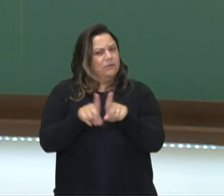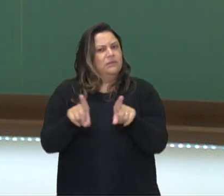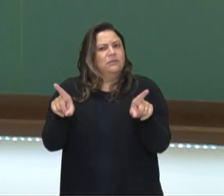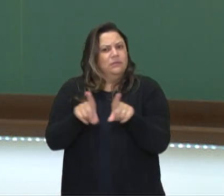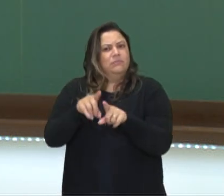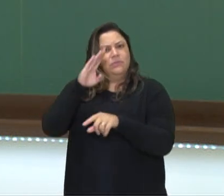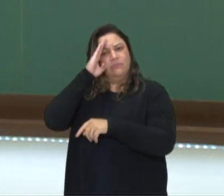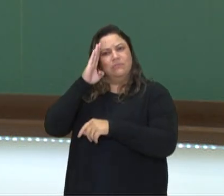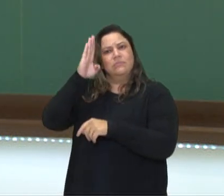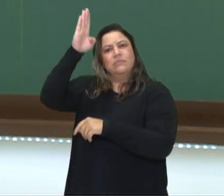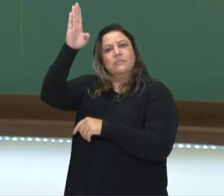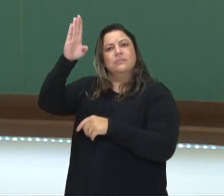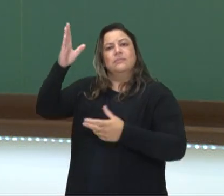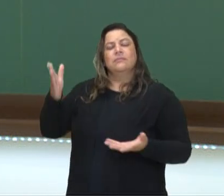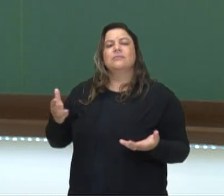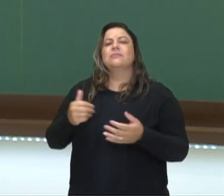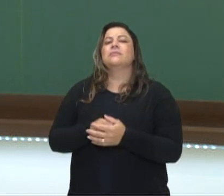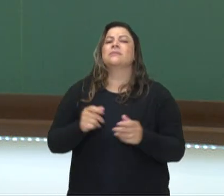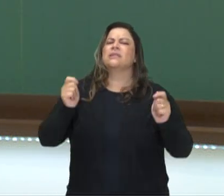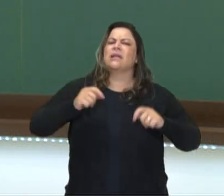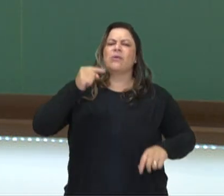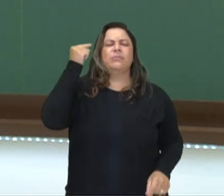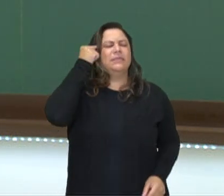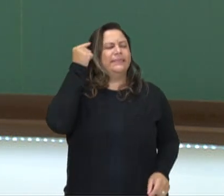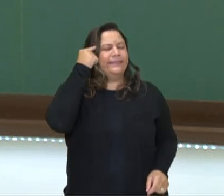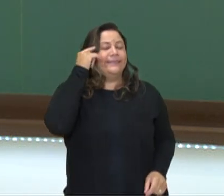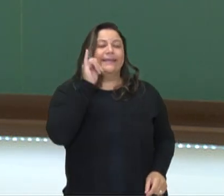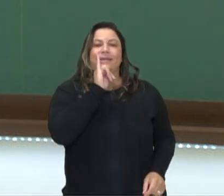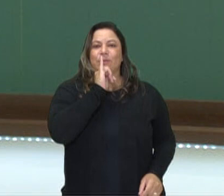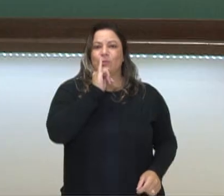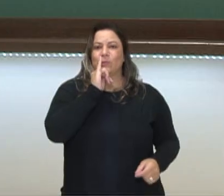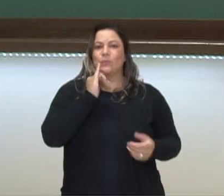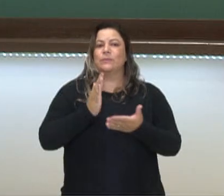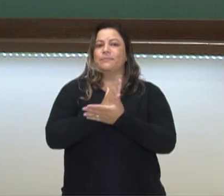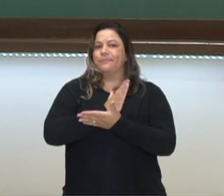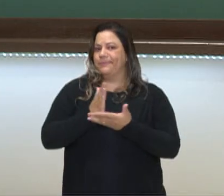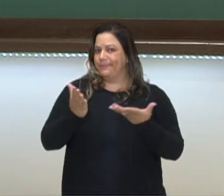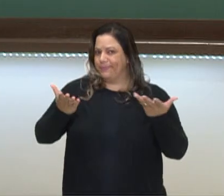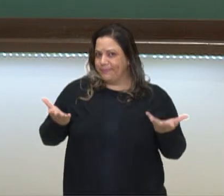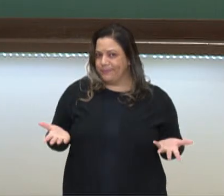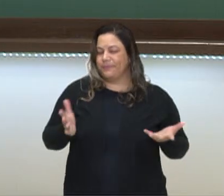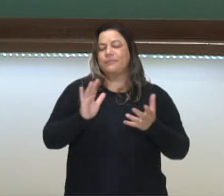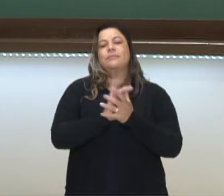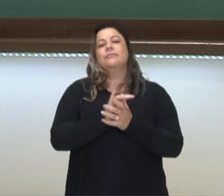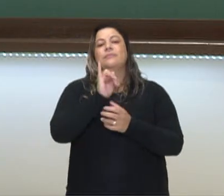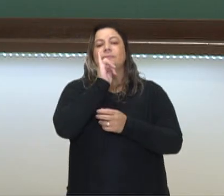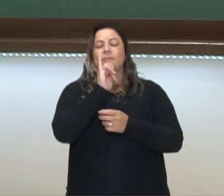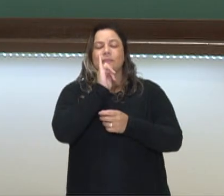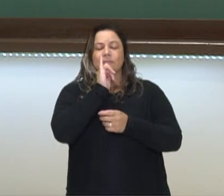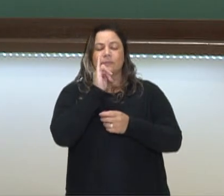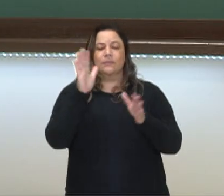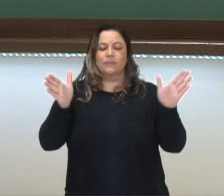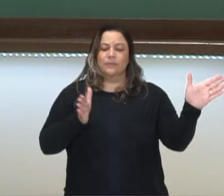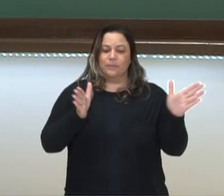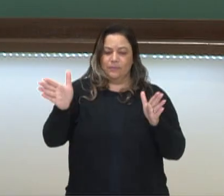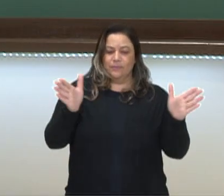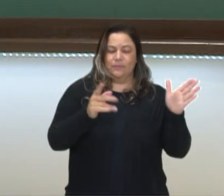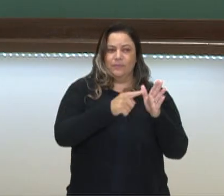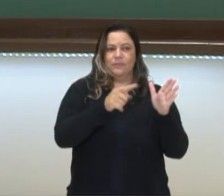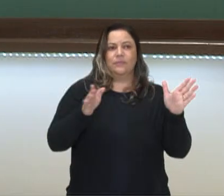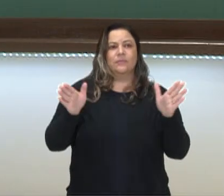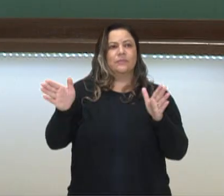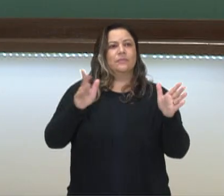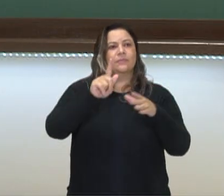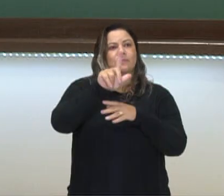papel fundamental. E para isso nós podemos pensar em alguns exemplos. Como, por exemplo, o período de glaciação.